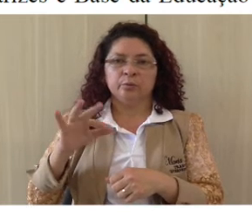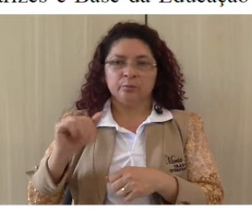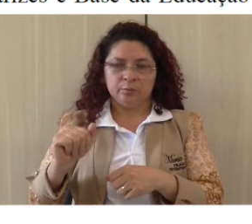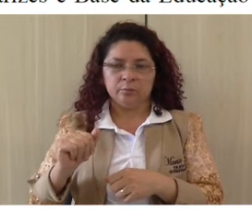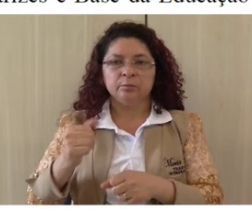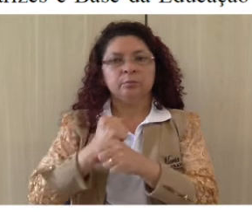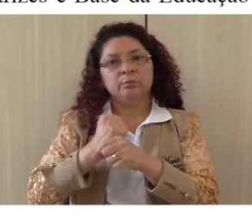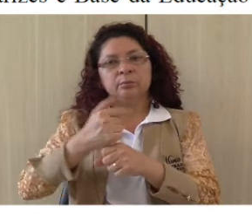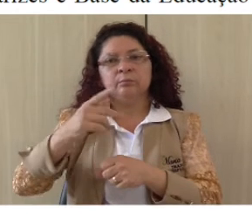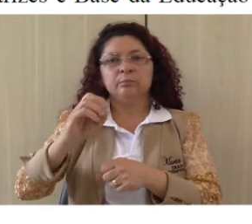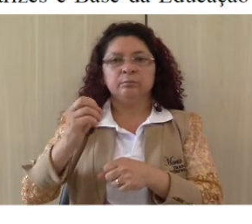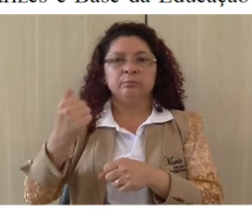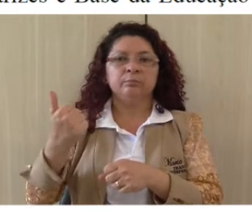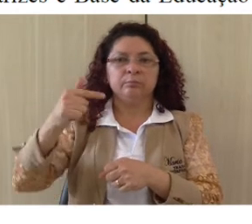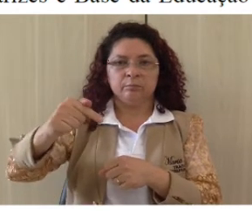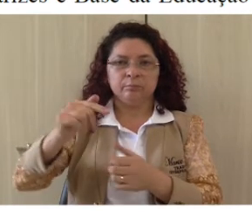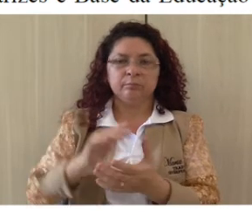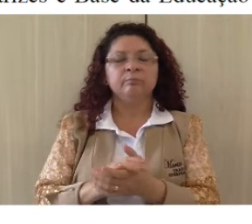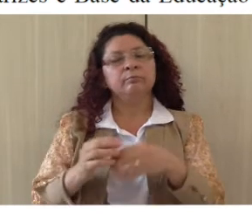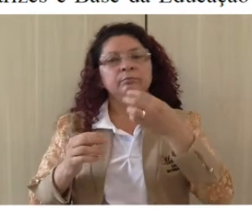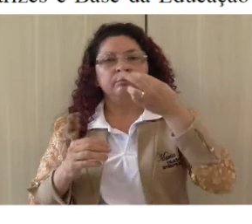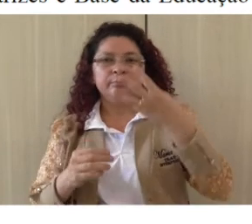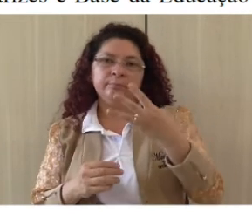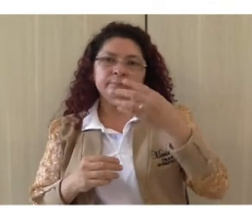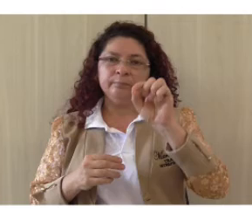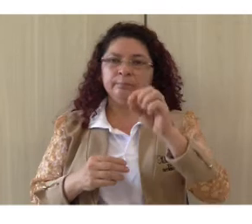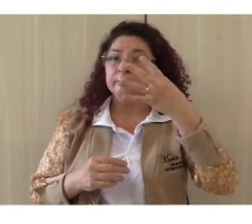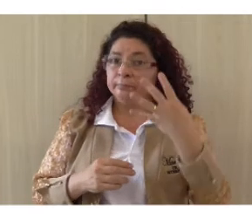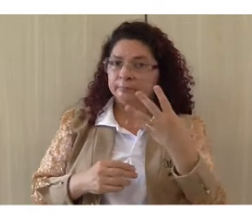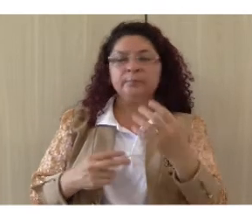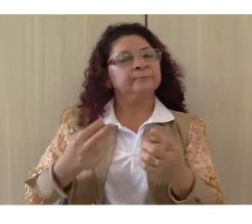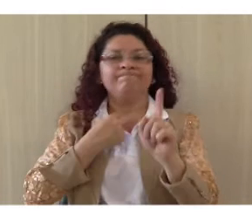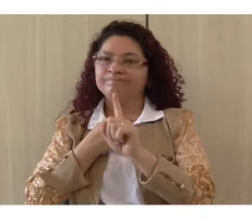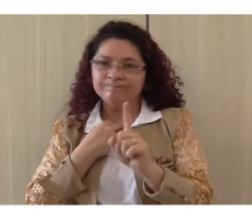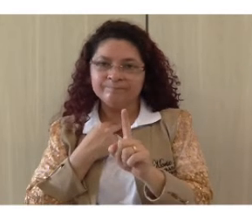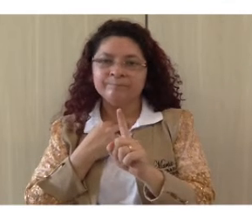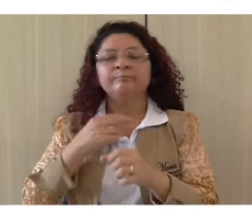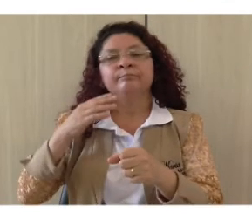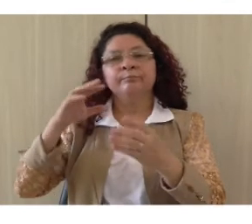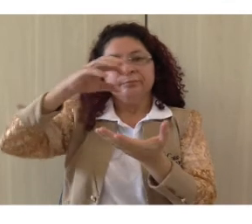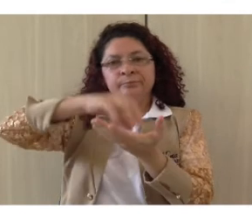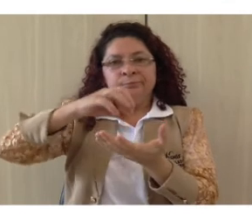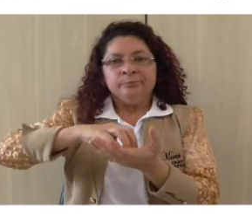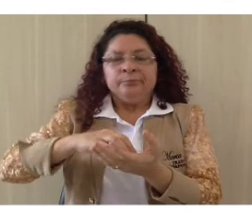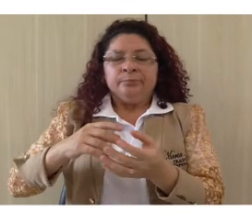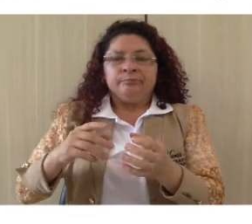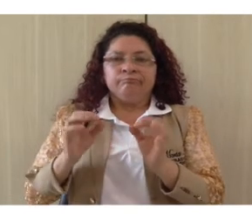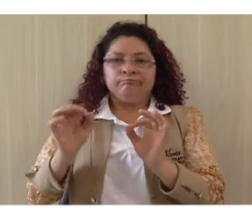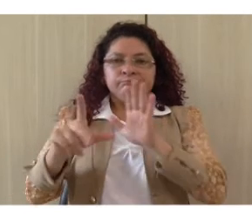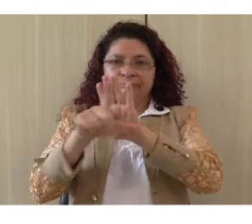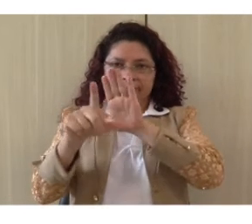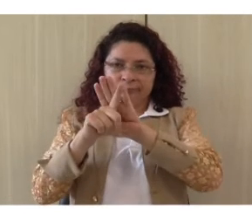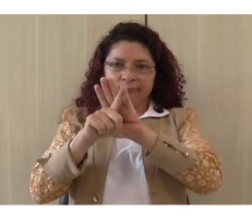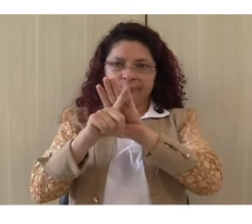2017. Item 3.4. Não poderão concorrer às vagas reservadas, de acordo com a